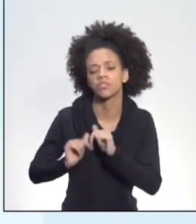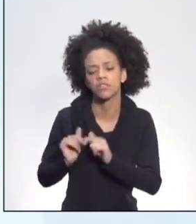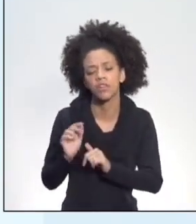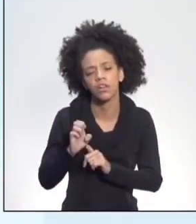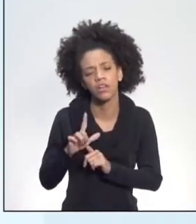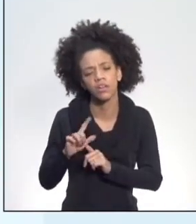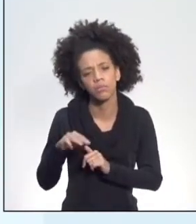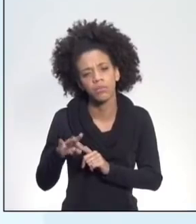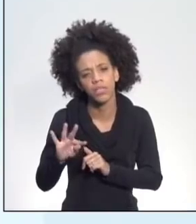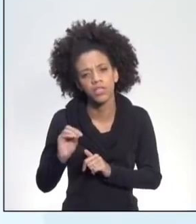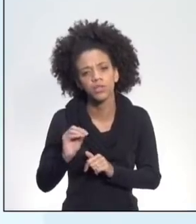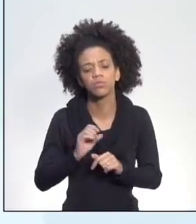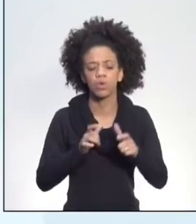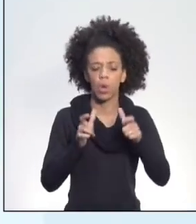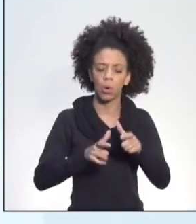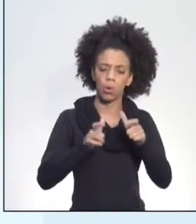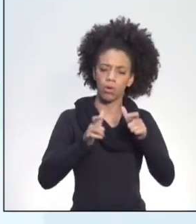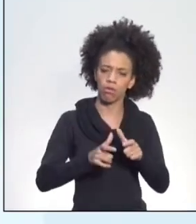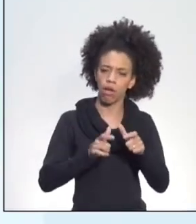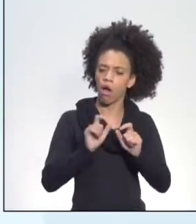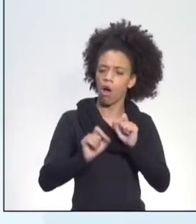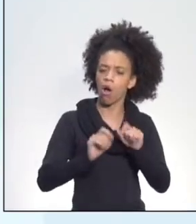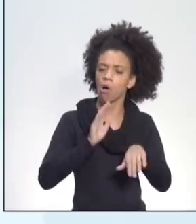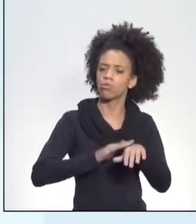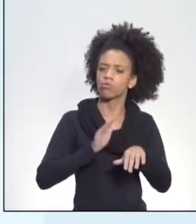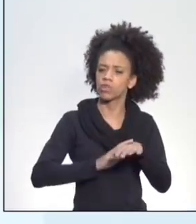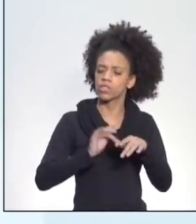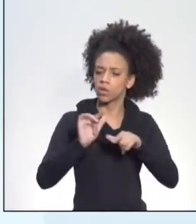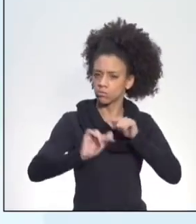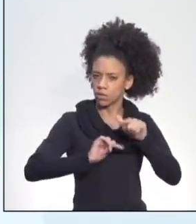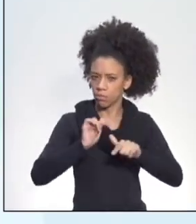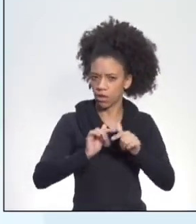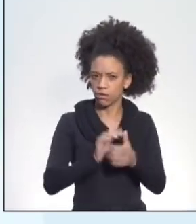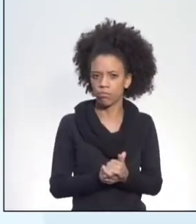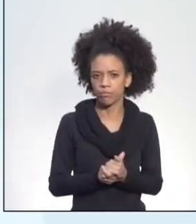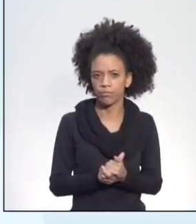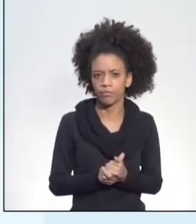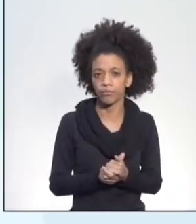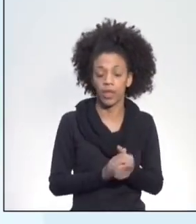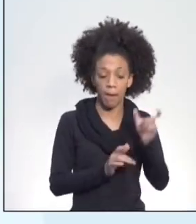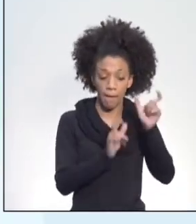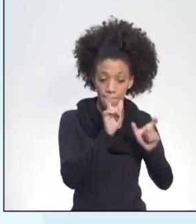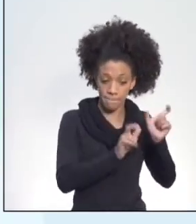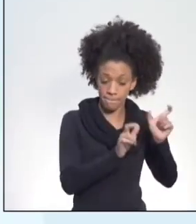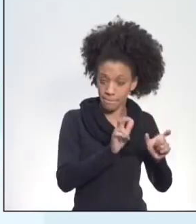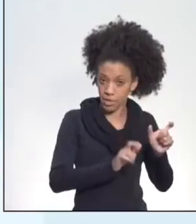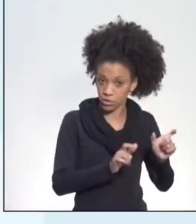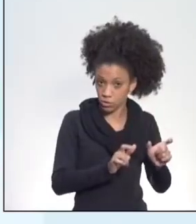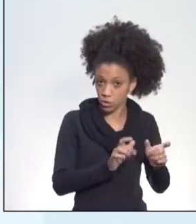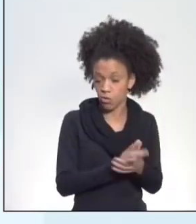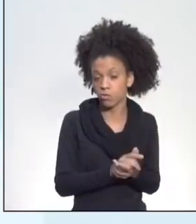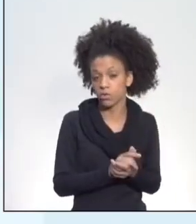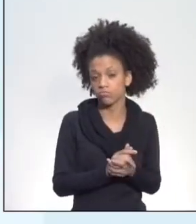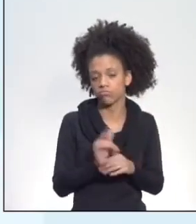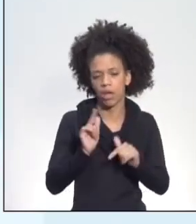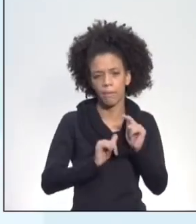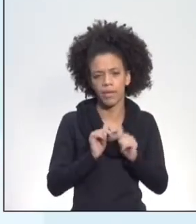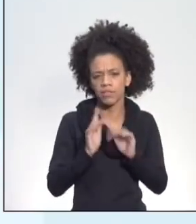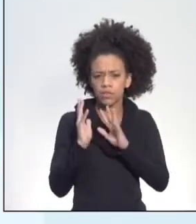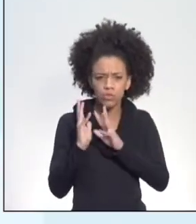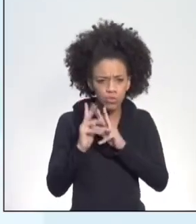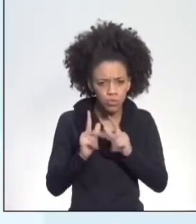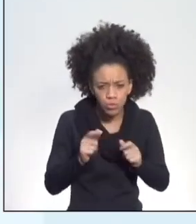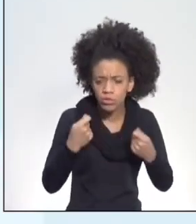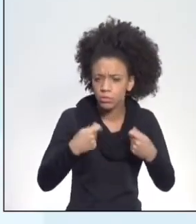elementos, de locais onde eu tenho que fazer esse trabalho, né, pessoas, materiais, enfim, tudo aquilo que eu vou